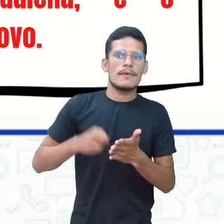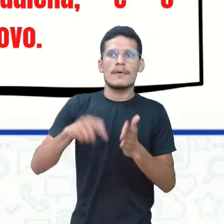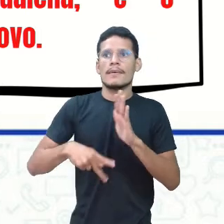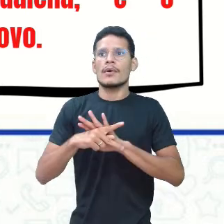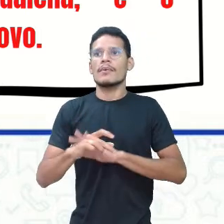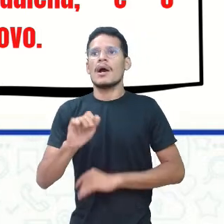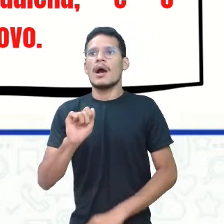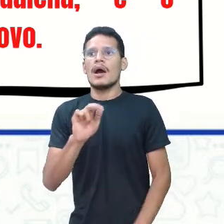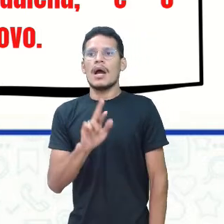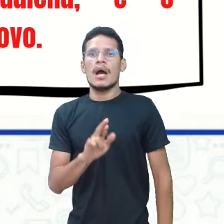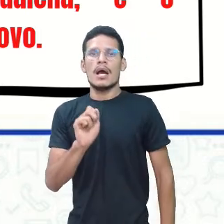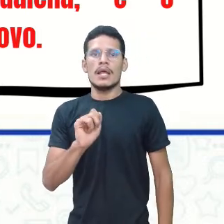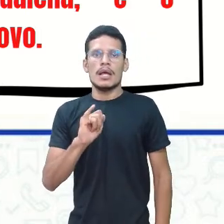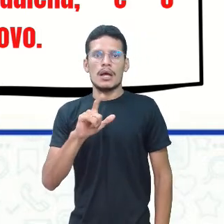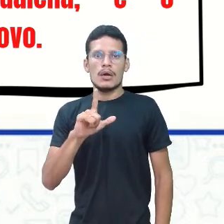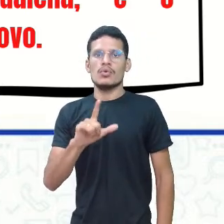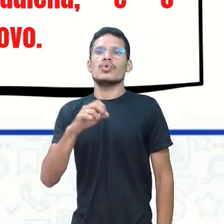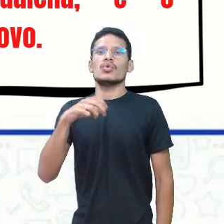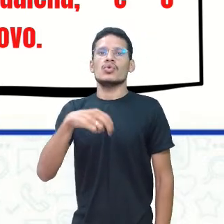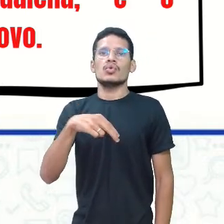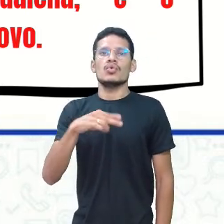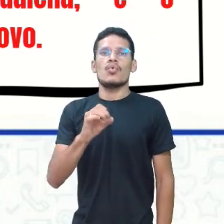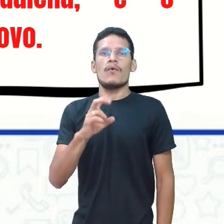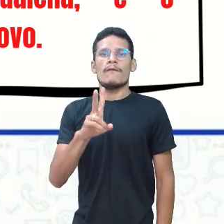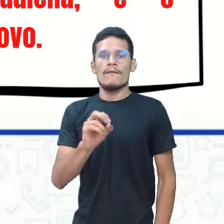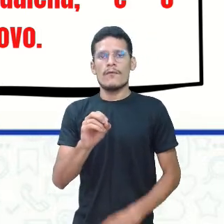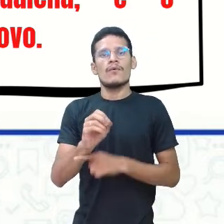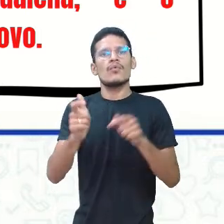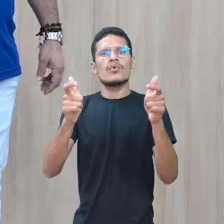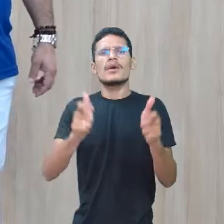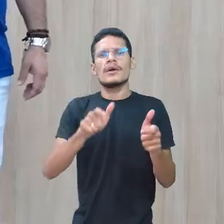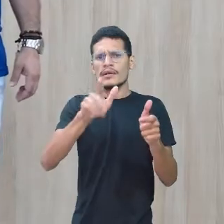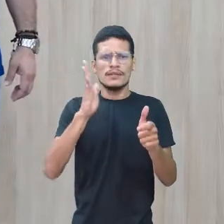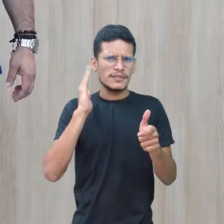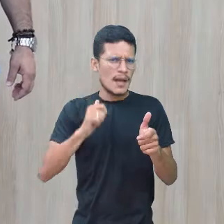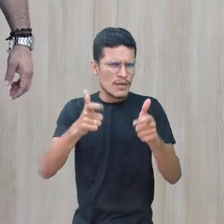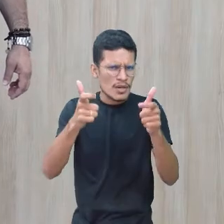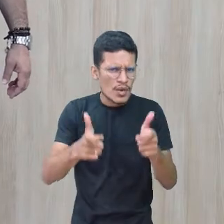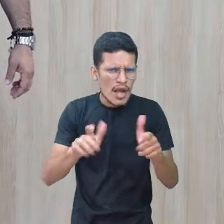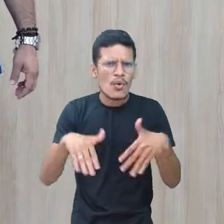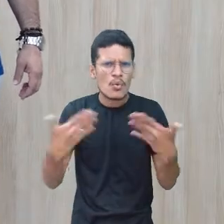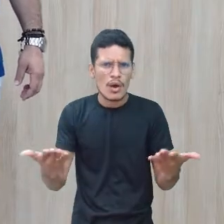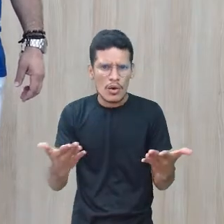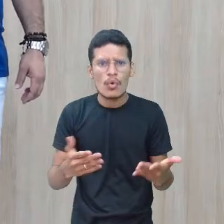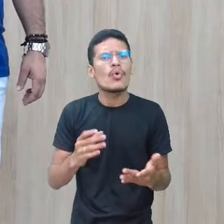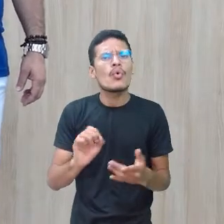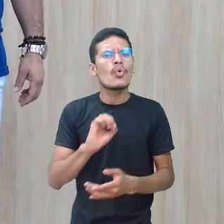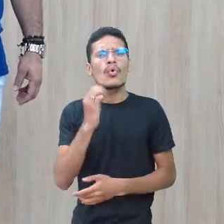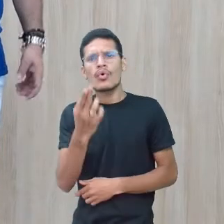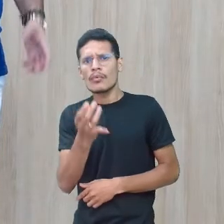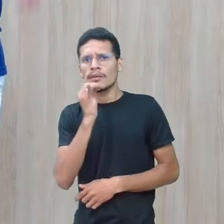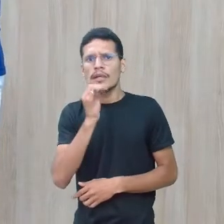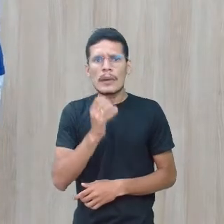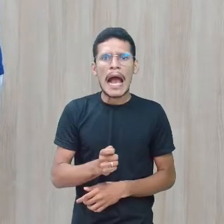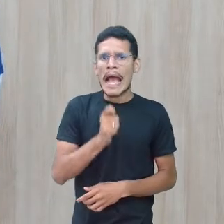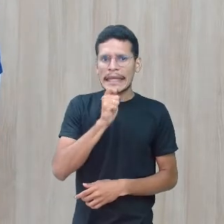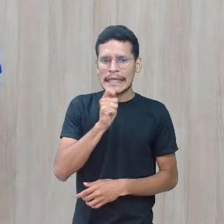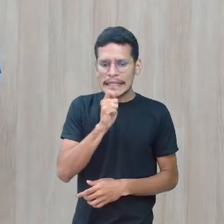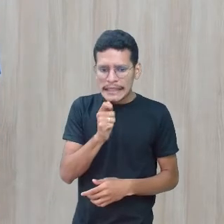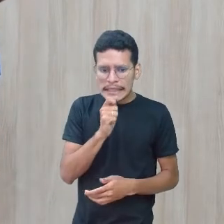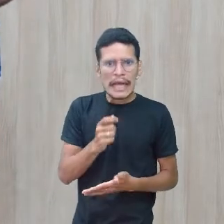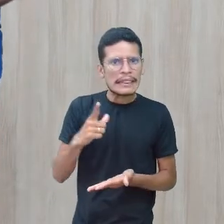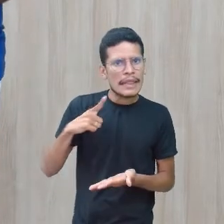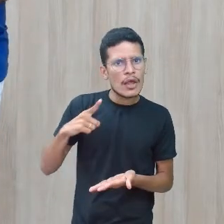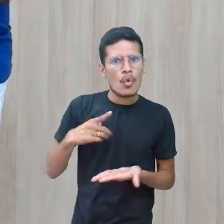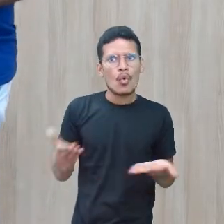Arraial Novo. E vocês sabem onde é que fica esse forte, né, ou o que sobrou desse forte, né, nos dias de